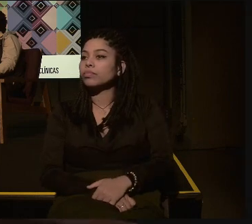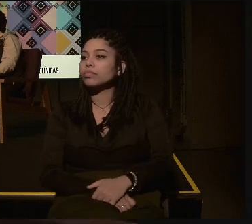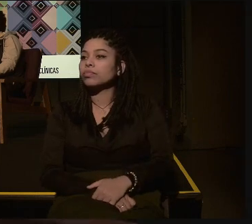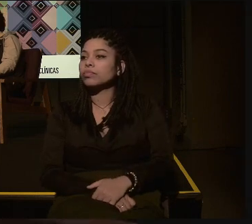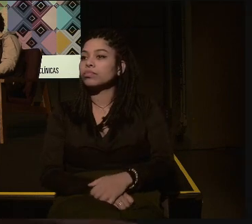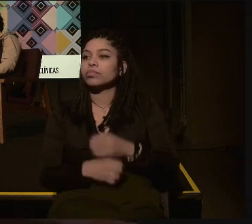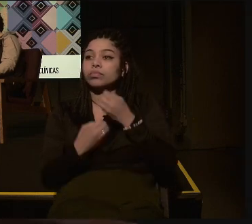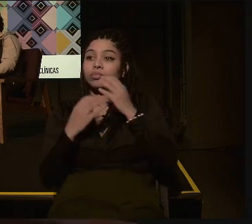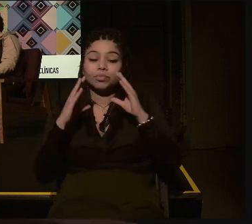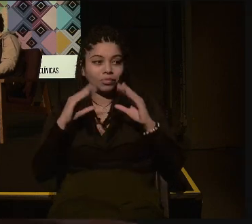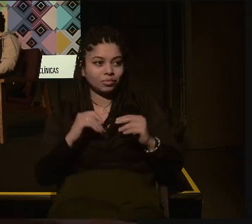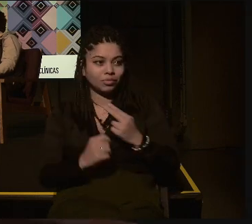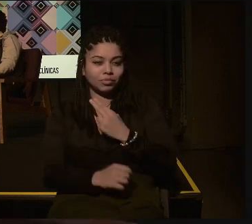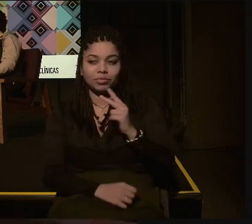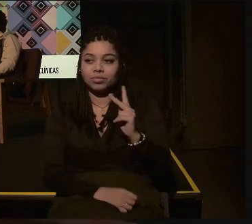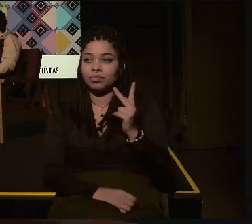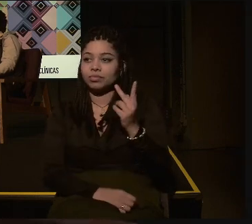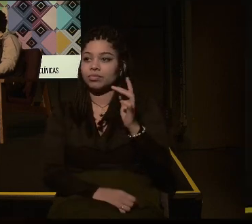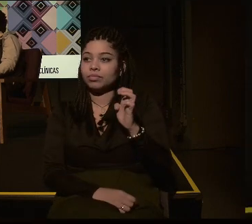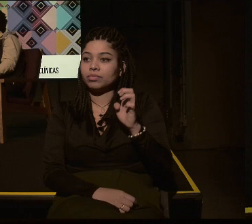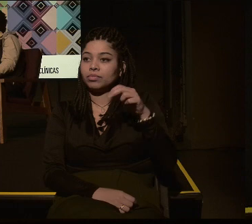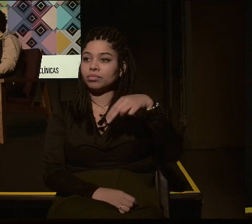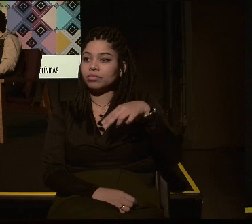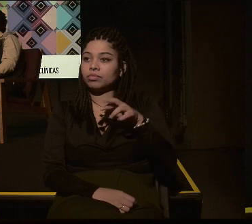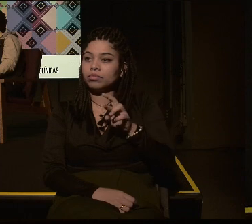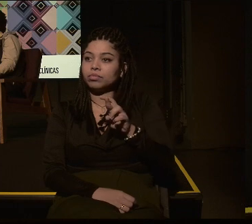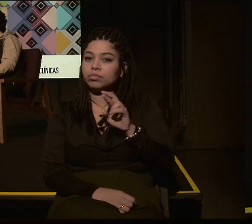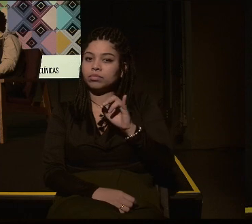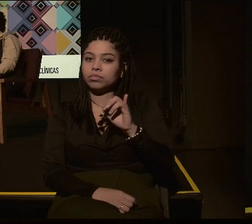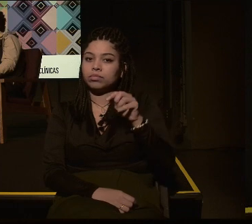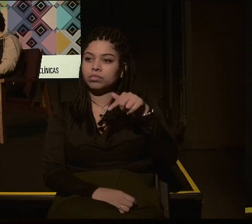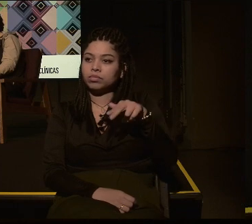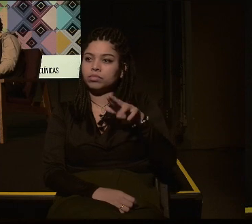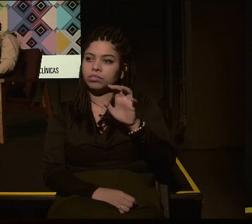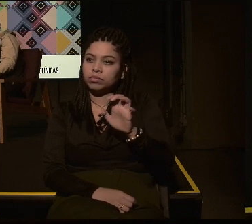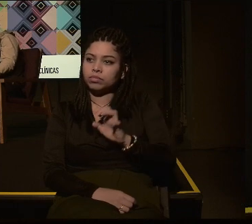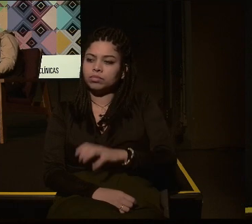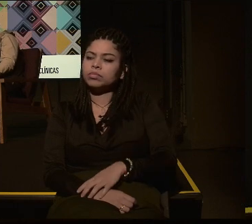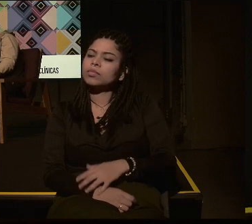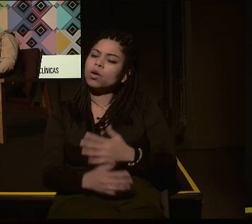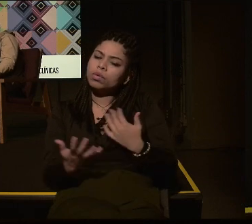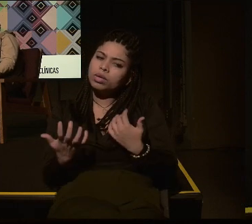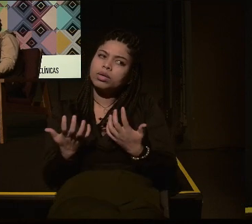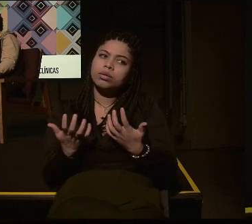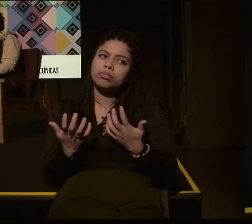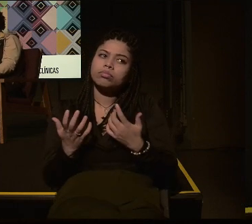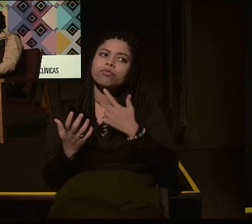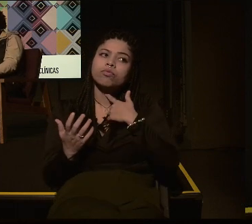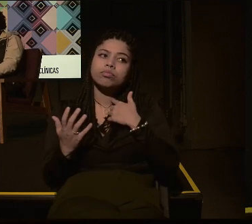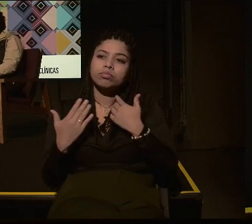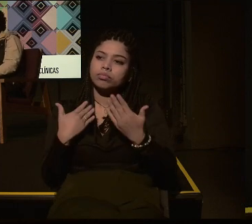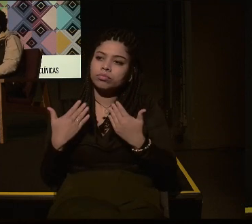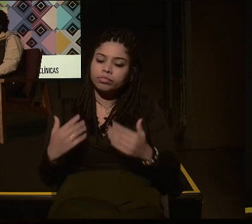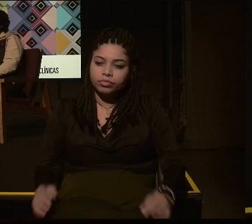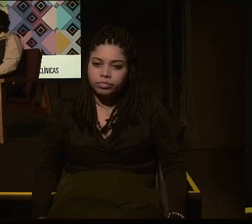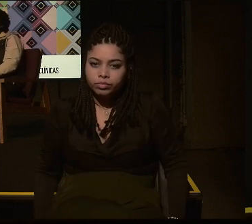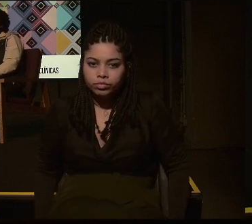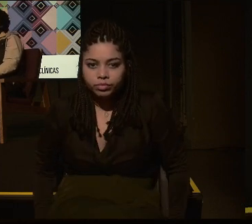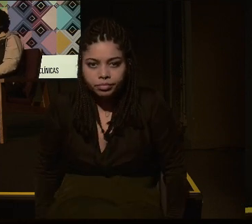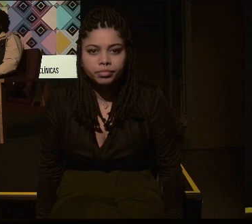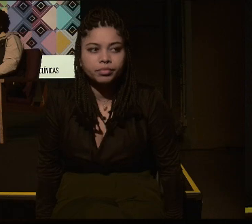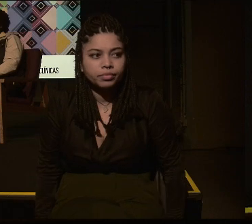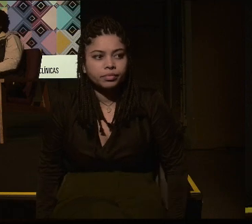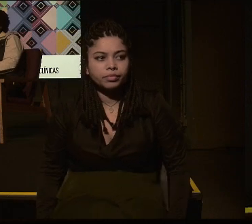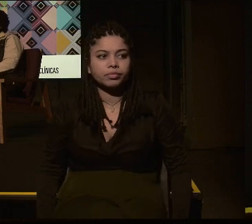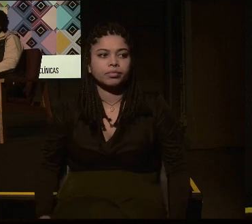Boa noite, eu sou Henrique Gaurão. Emi, eu queria pensar uma coisa com você, talvez até em algo